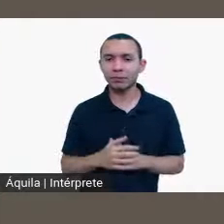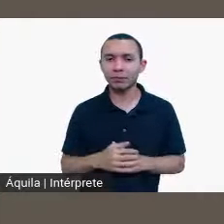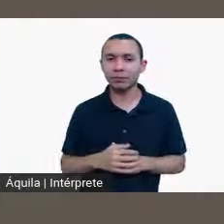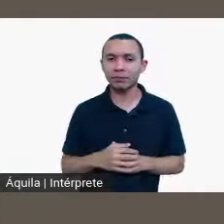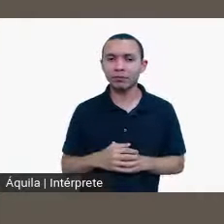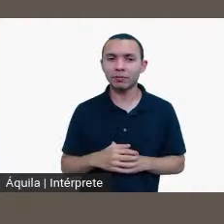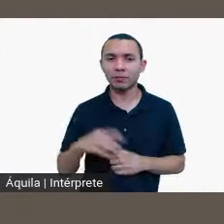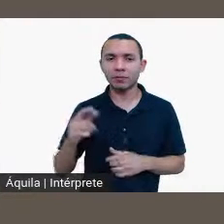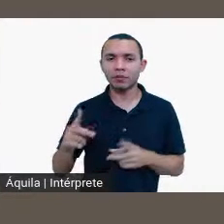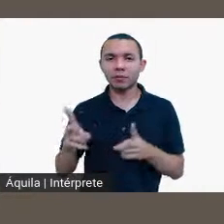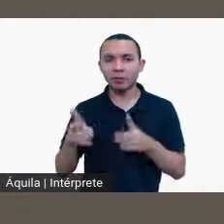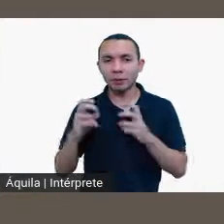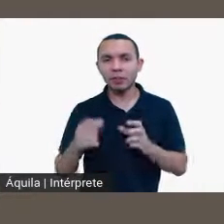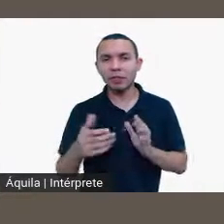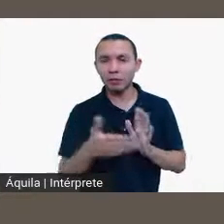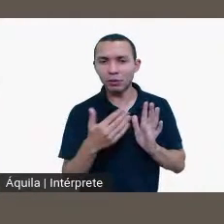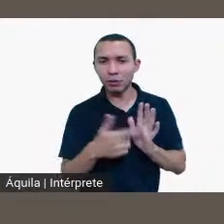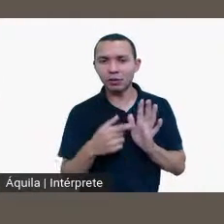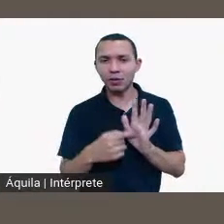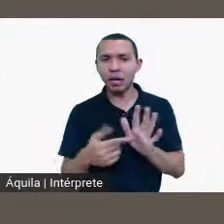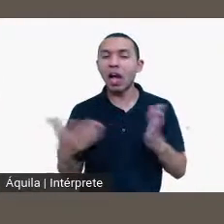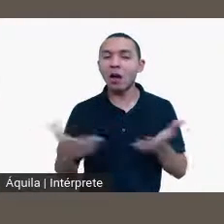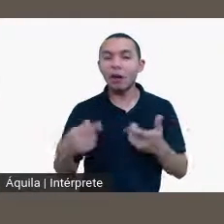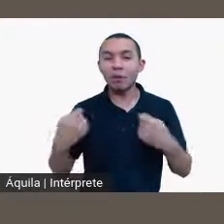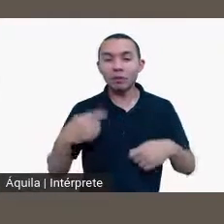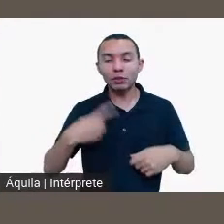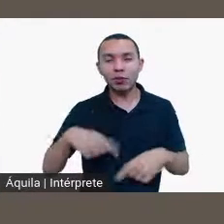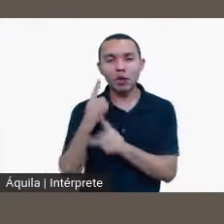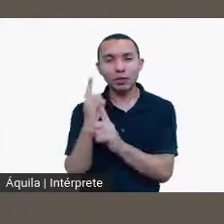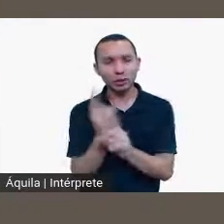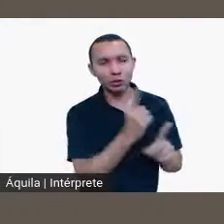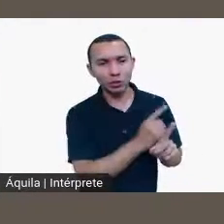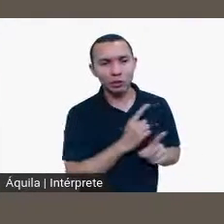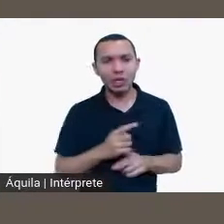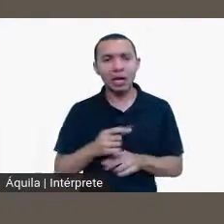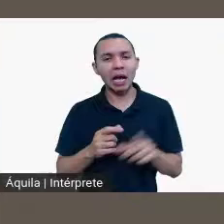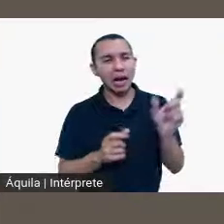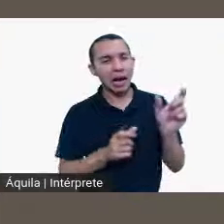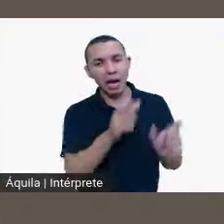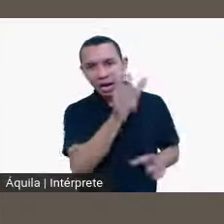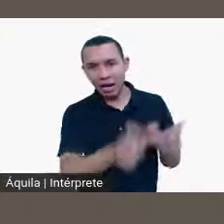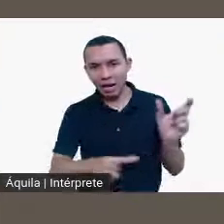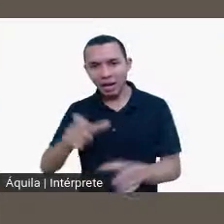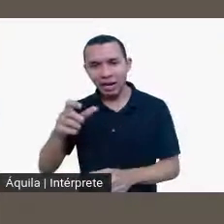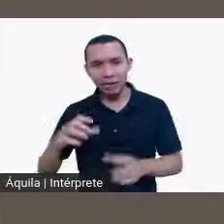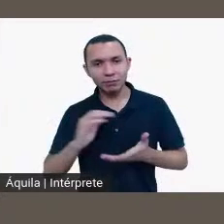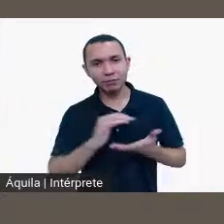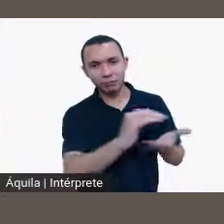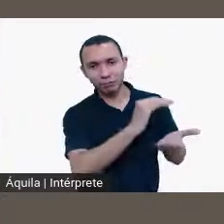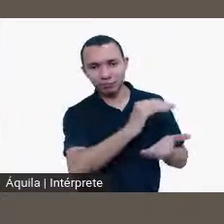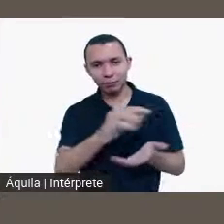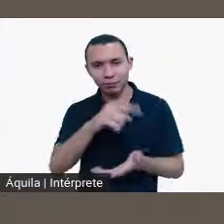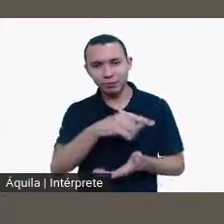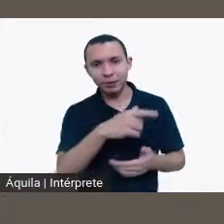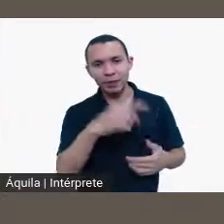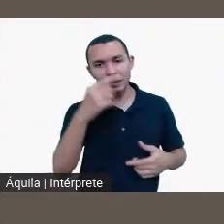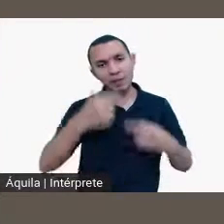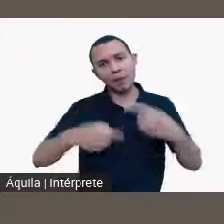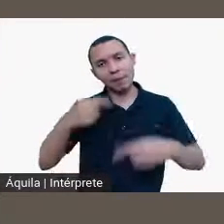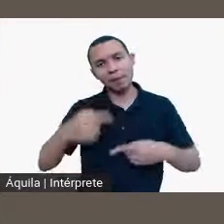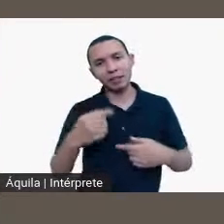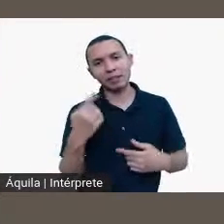apontam a essa herança. Nos cabe agora também identificar os herdeiros dessas angústias e talvez desses debates